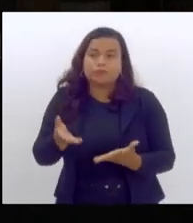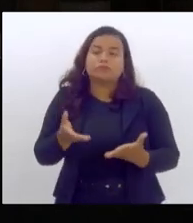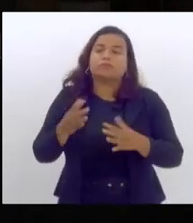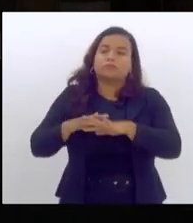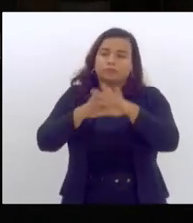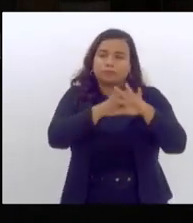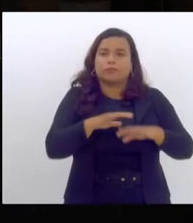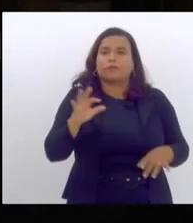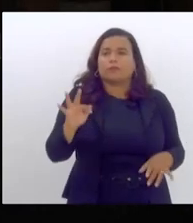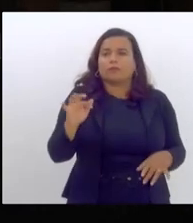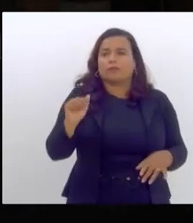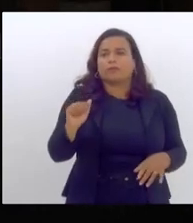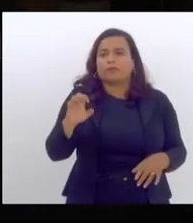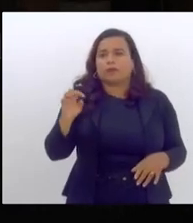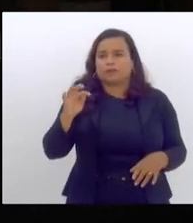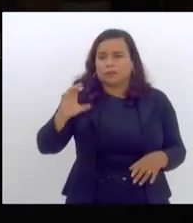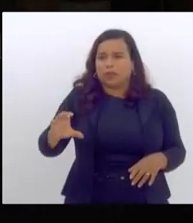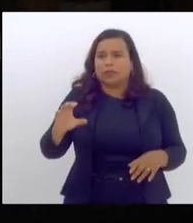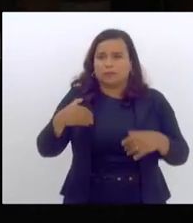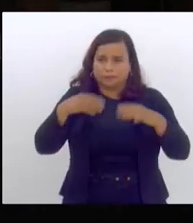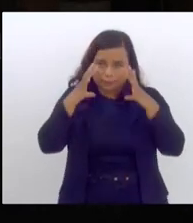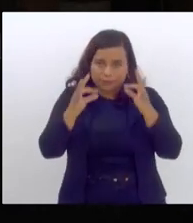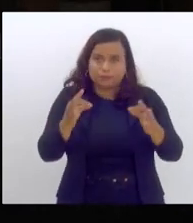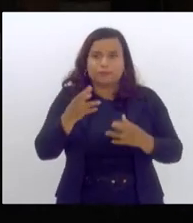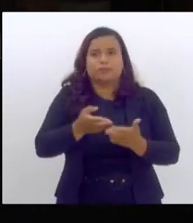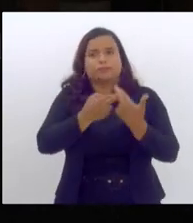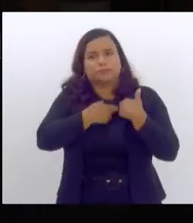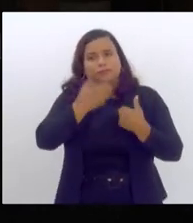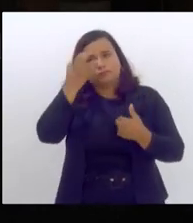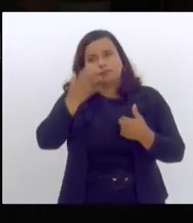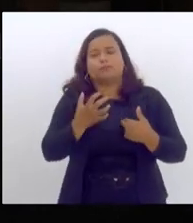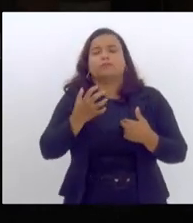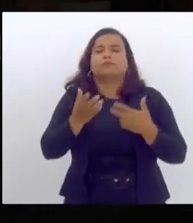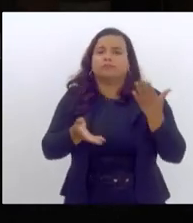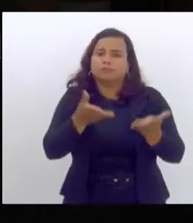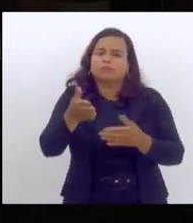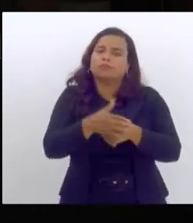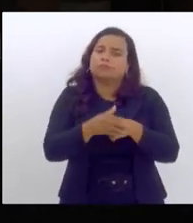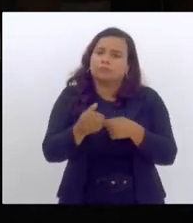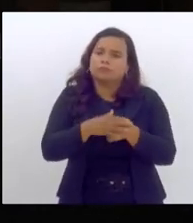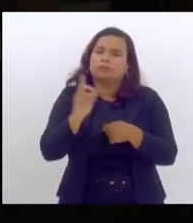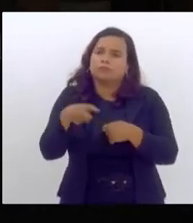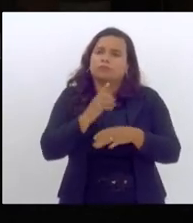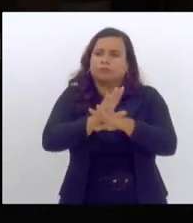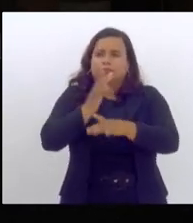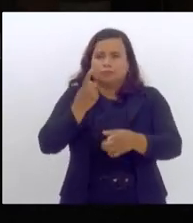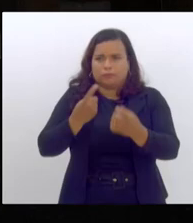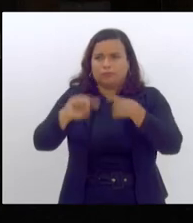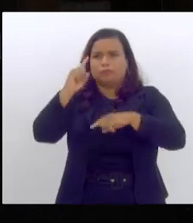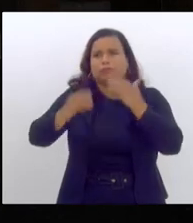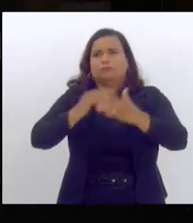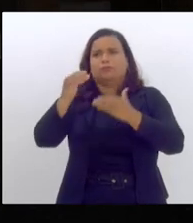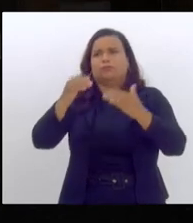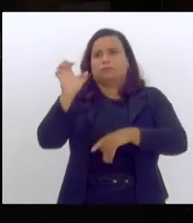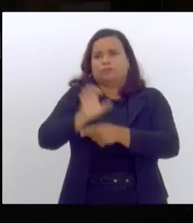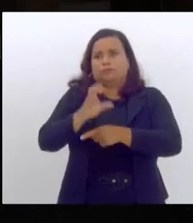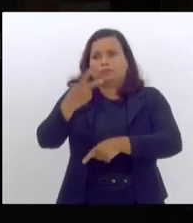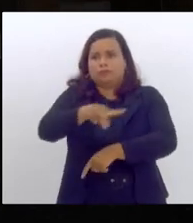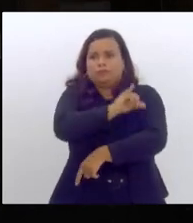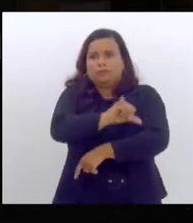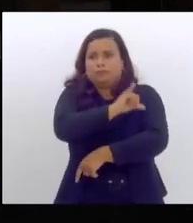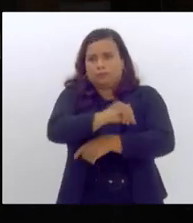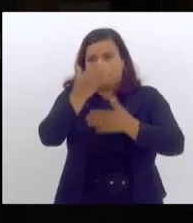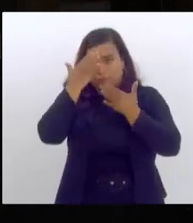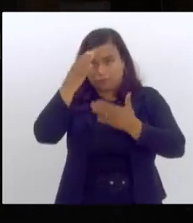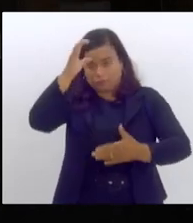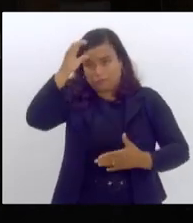rede FAETEC, a olhar com muito carinho e responsabilidade para que a gente ajude no desenvolvimento do Estado do Rio de Janeiro. É isso.